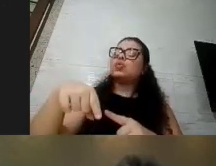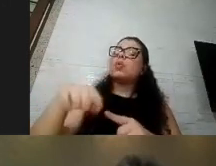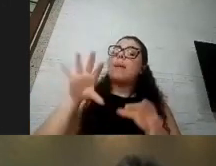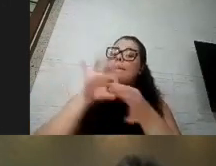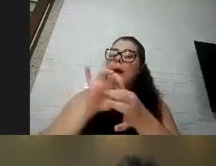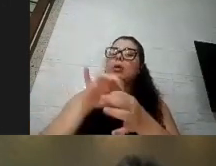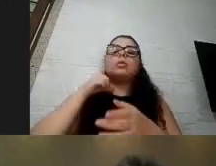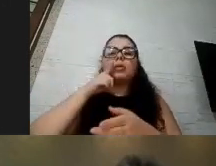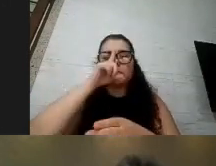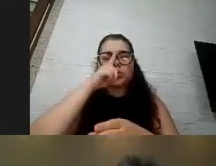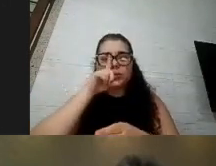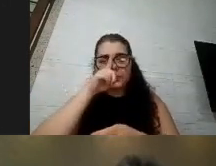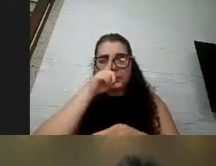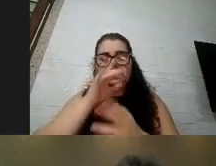aí